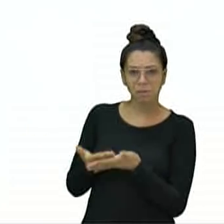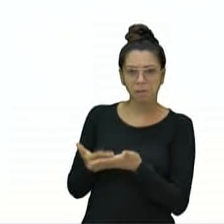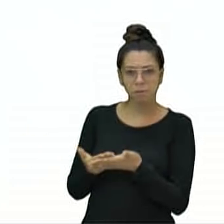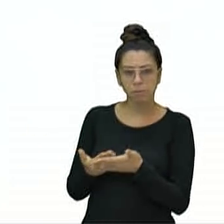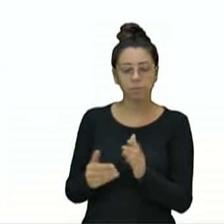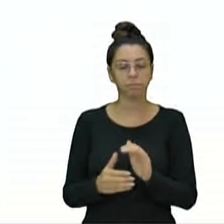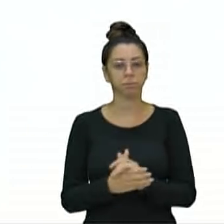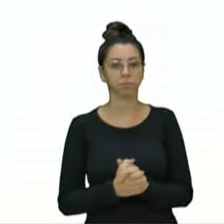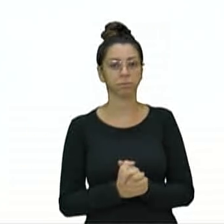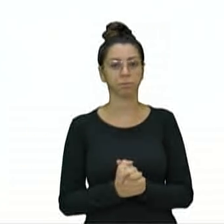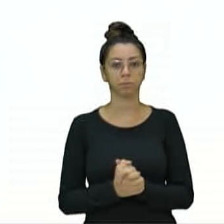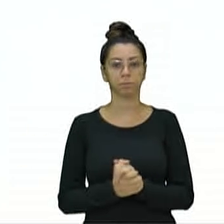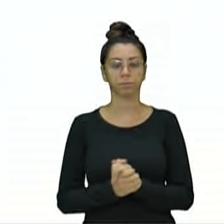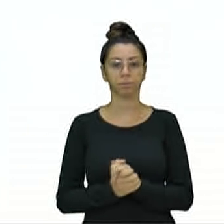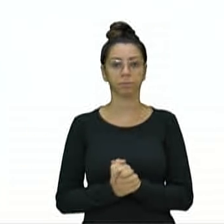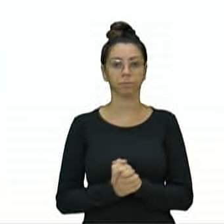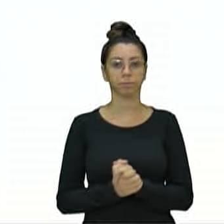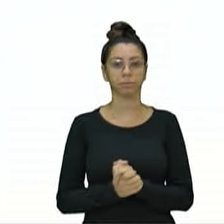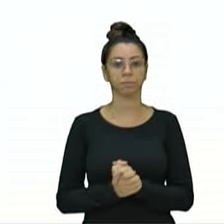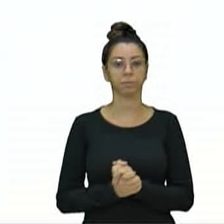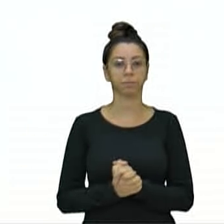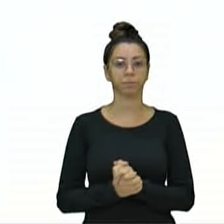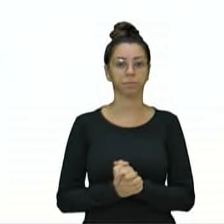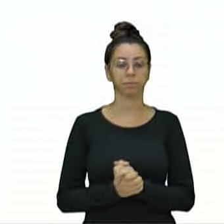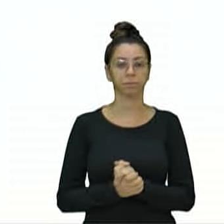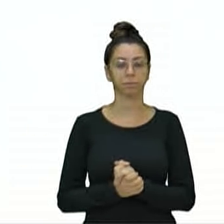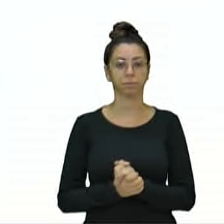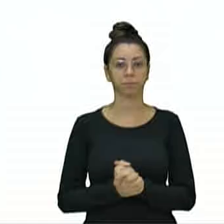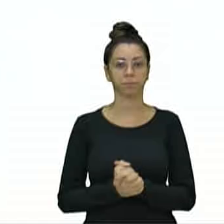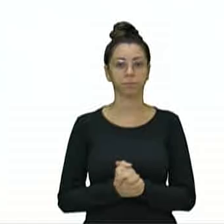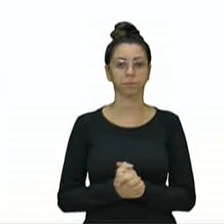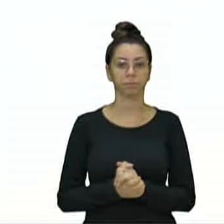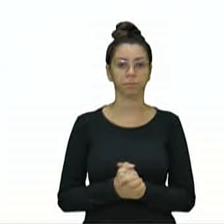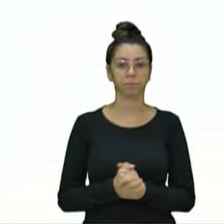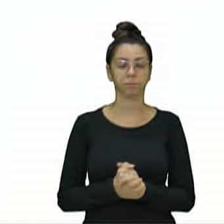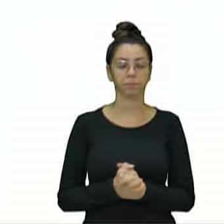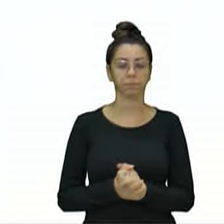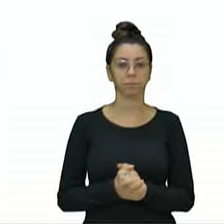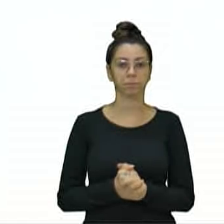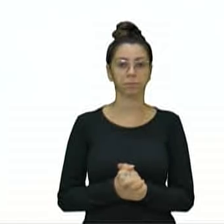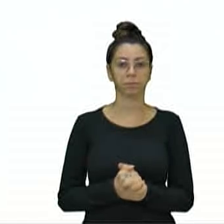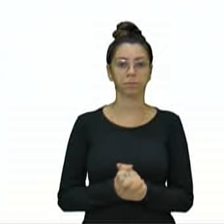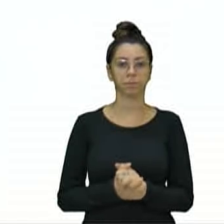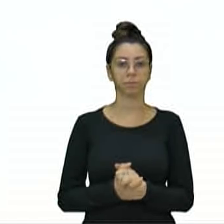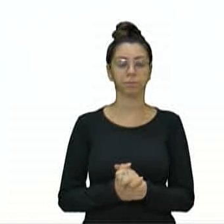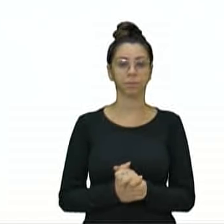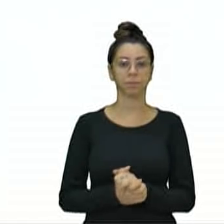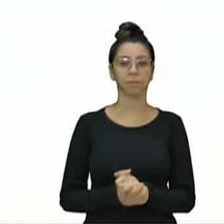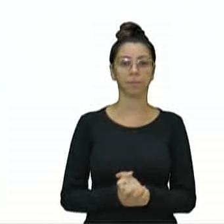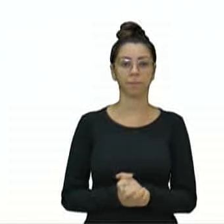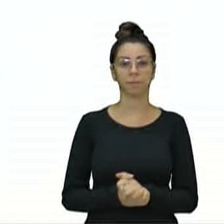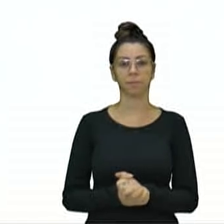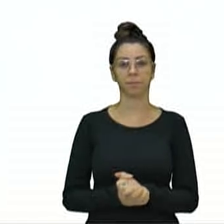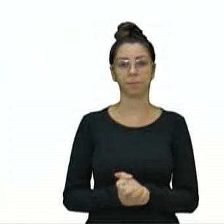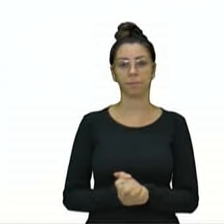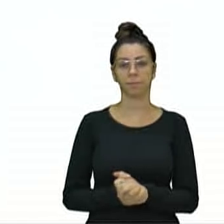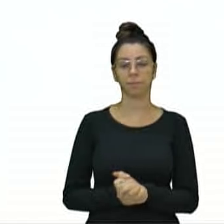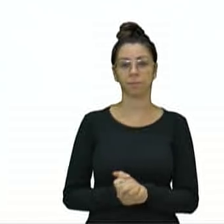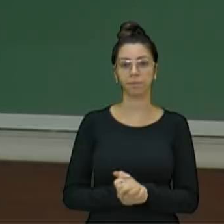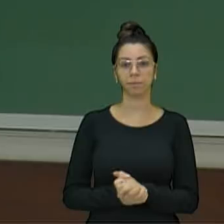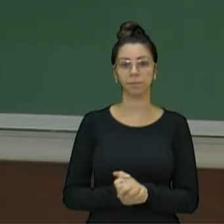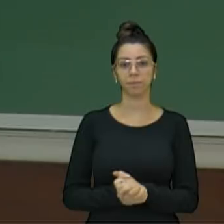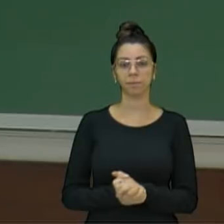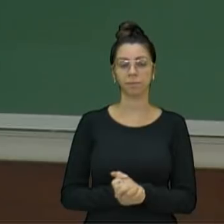dad responded, of course you can. If you get up, get dressed and make your bed quickly